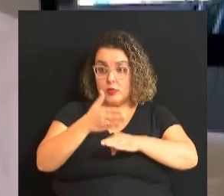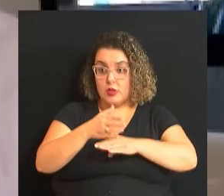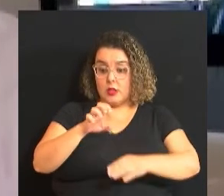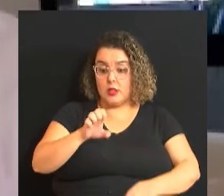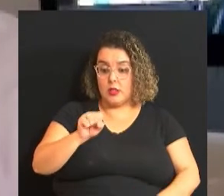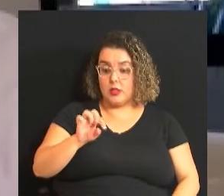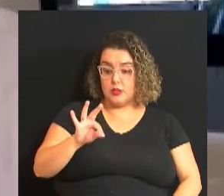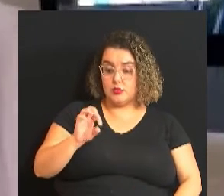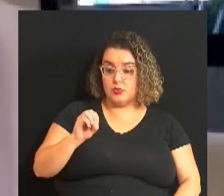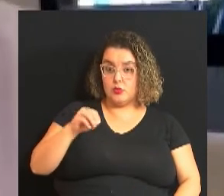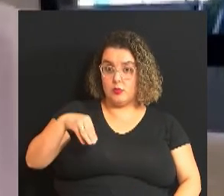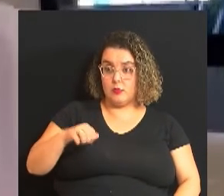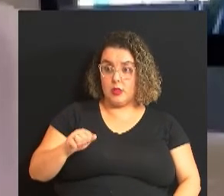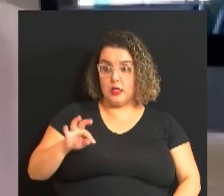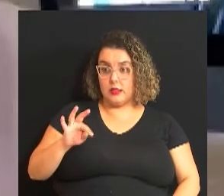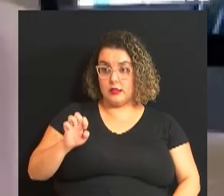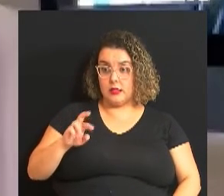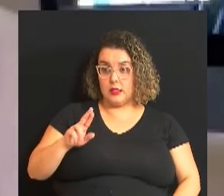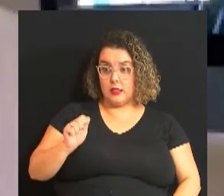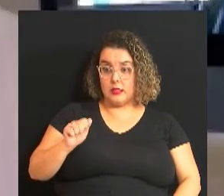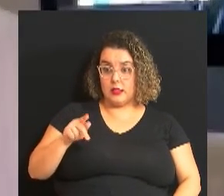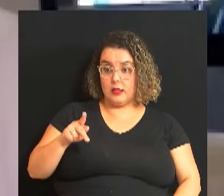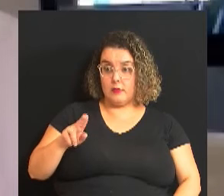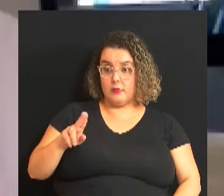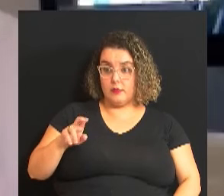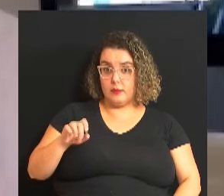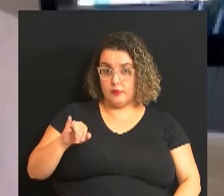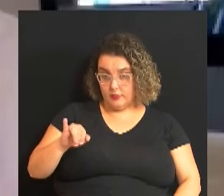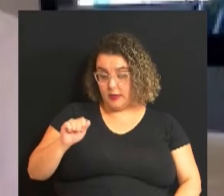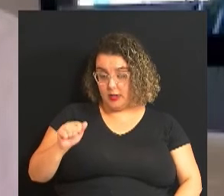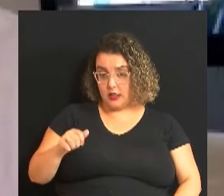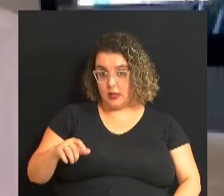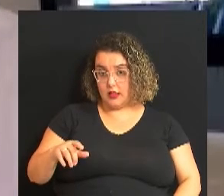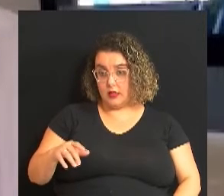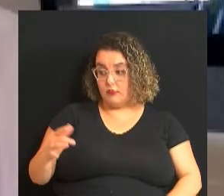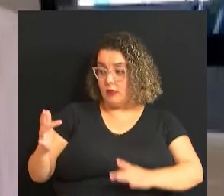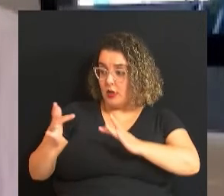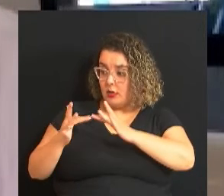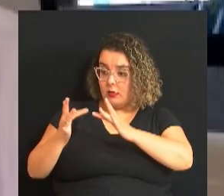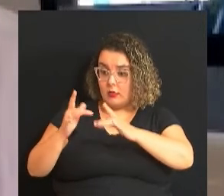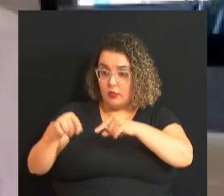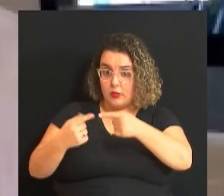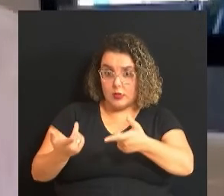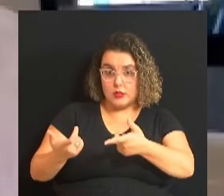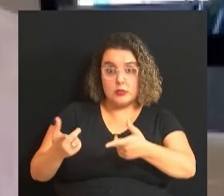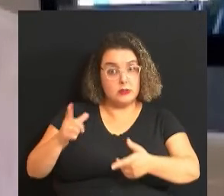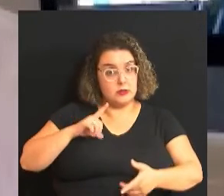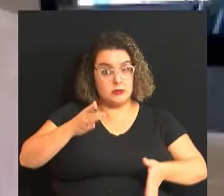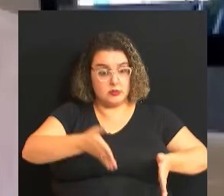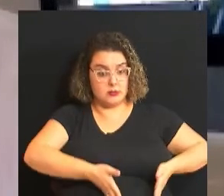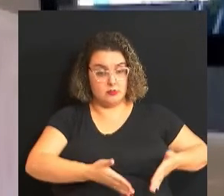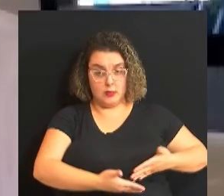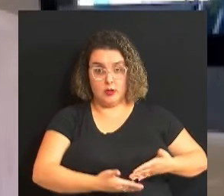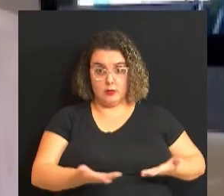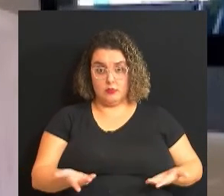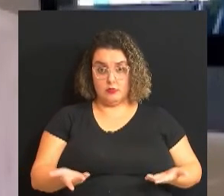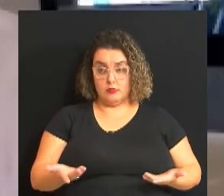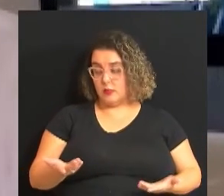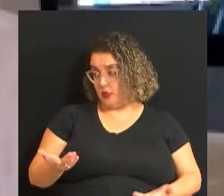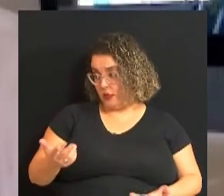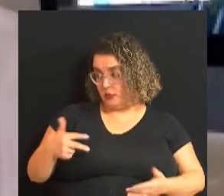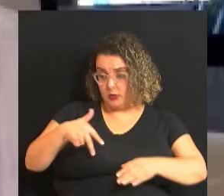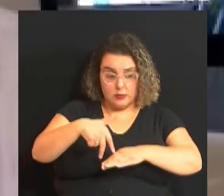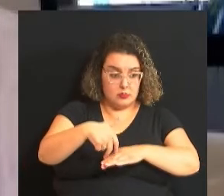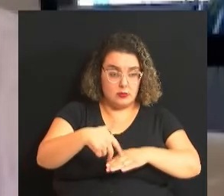estomaterapia, ela tem contato com outras pessoas que já têm estômago. Então, uma pessoa que você ainda vai fazer um estômago, você